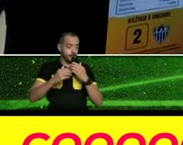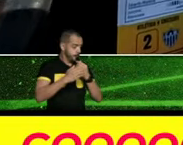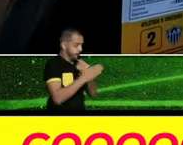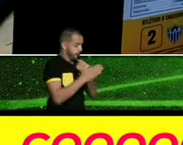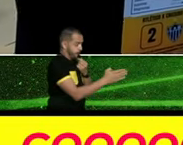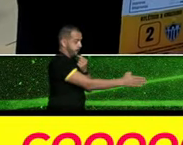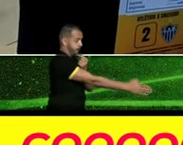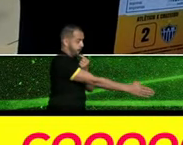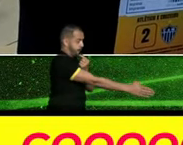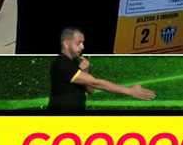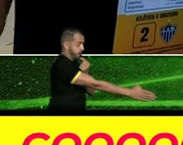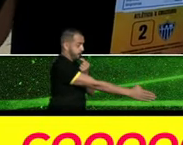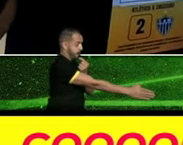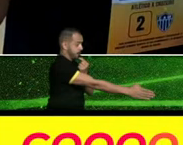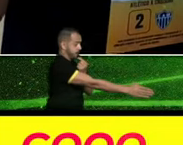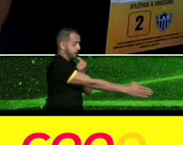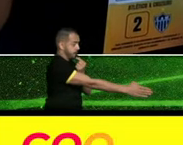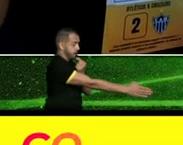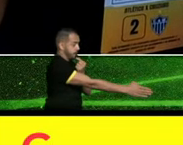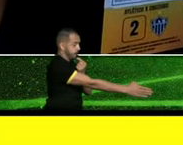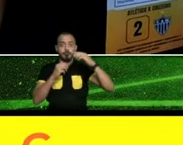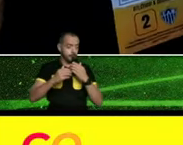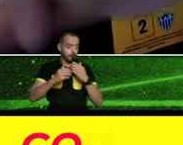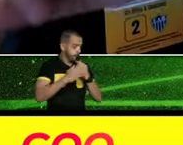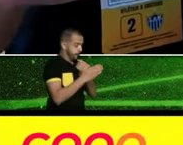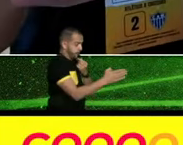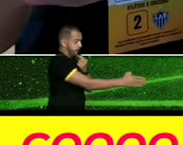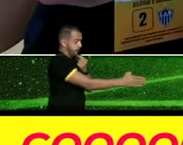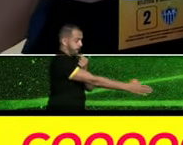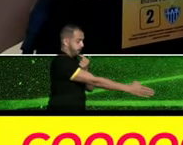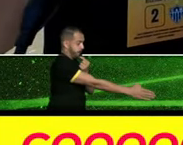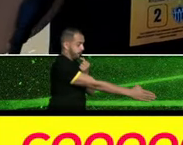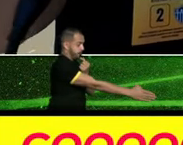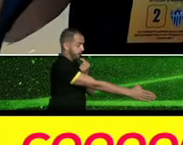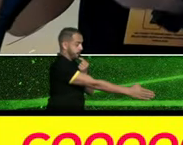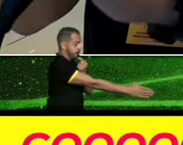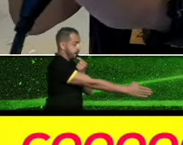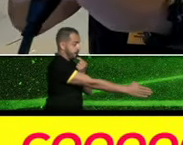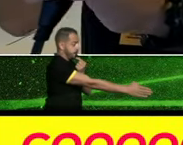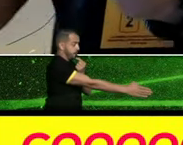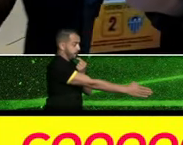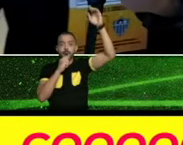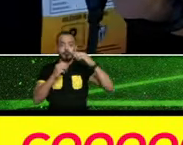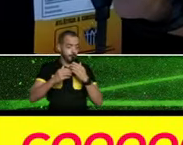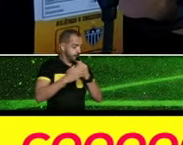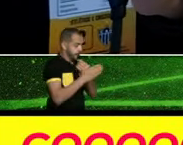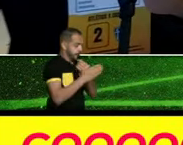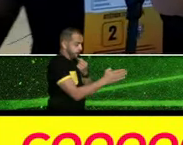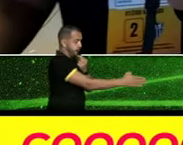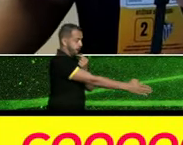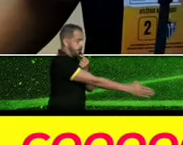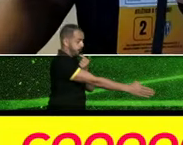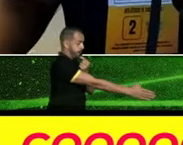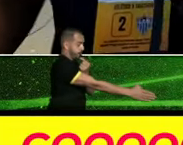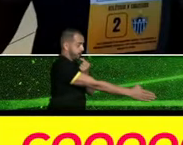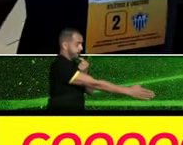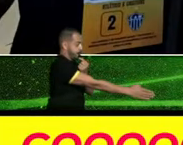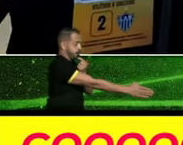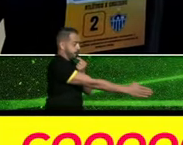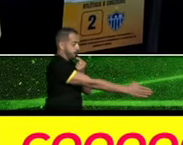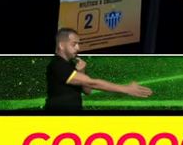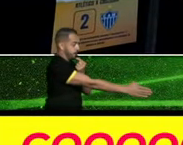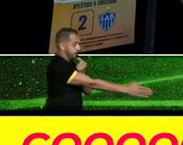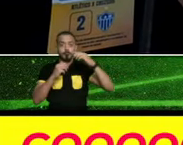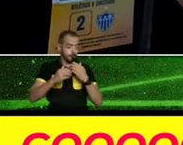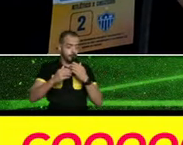o que esmaga a rede do Cruzeiro a marca de 25 o galo faz 2 a 0 com o